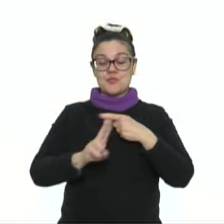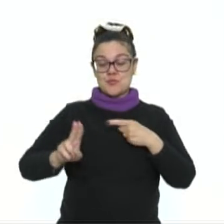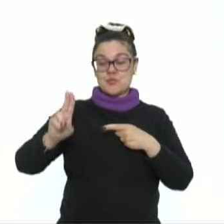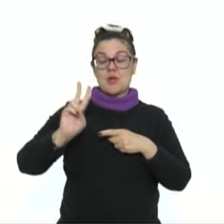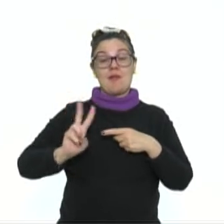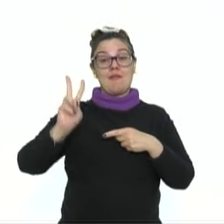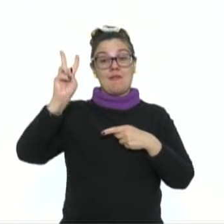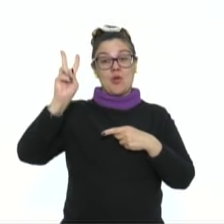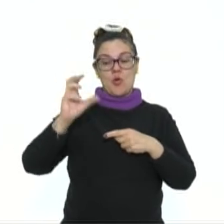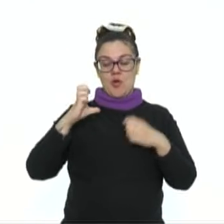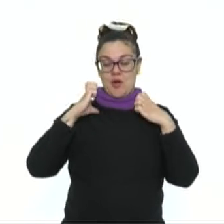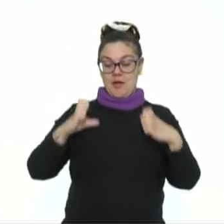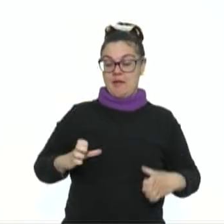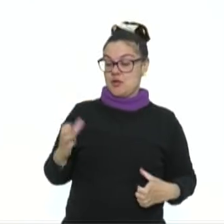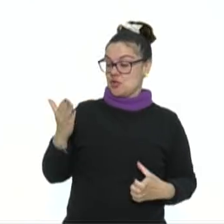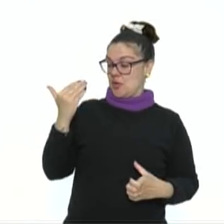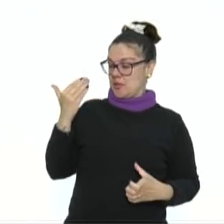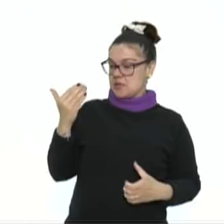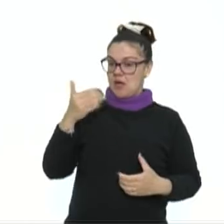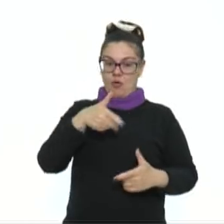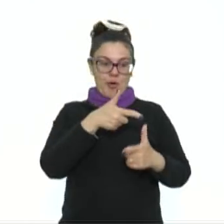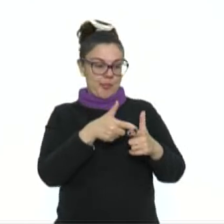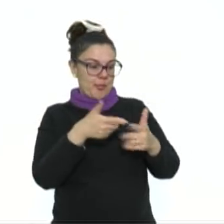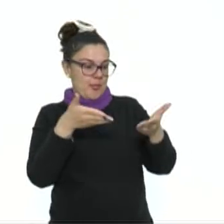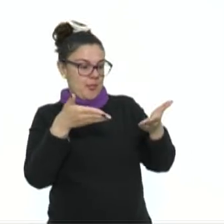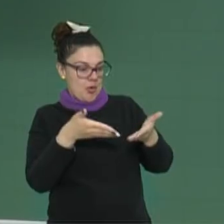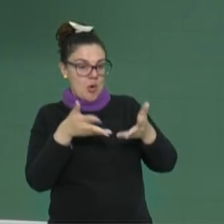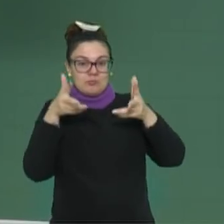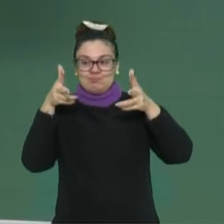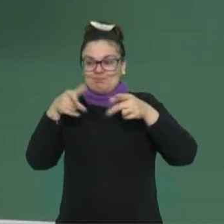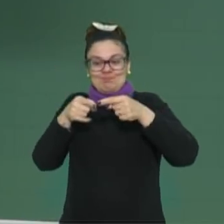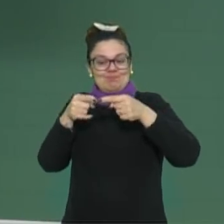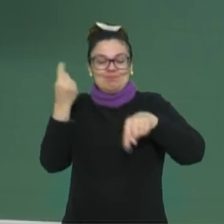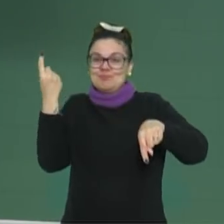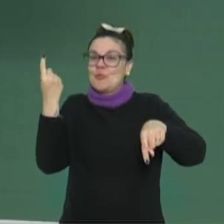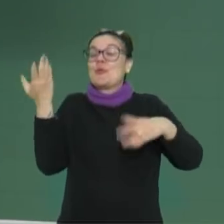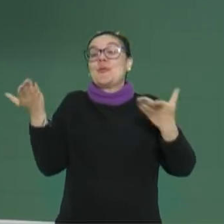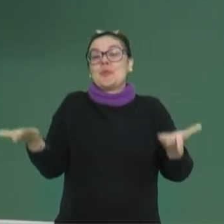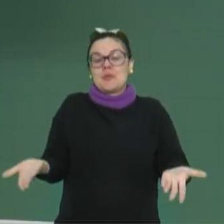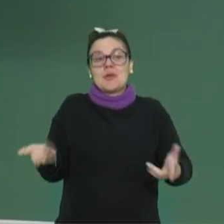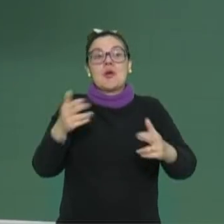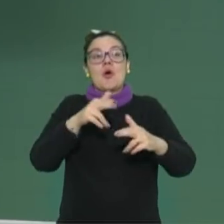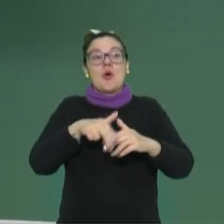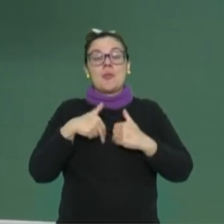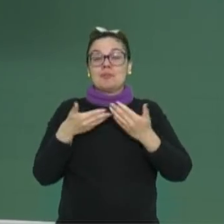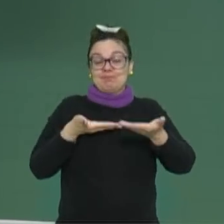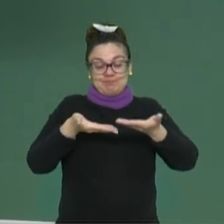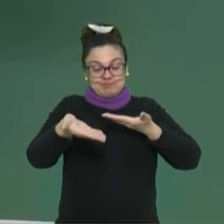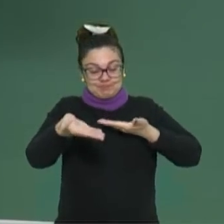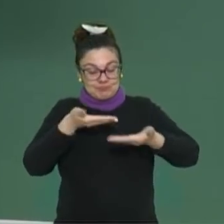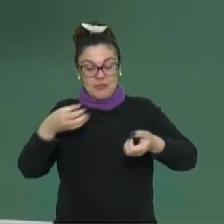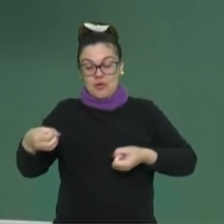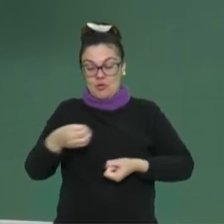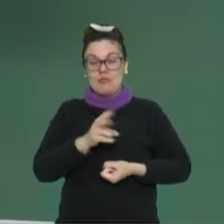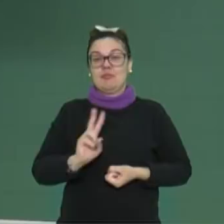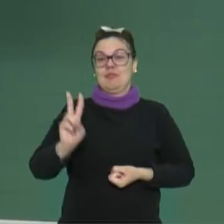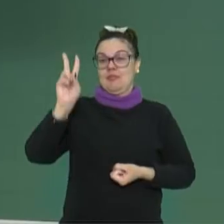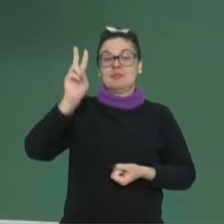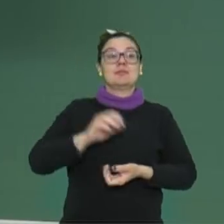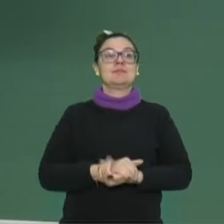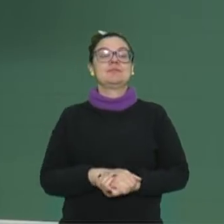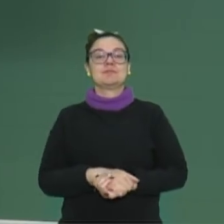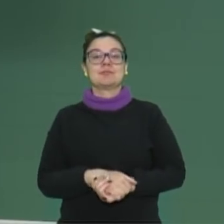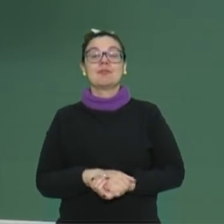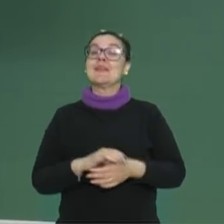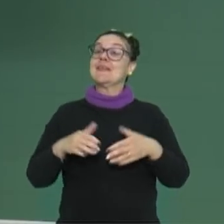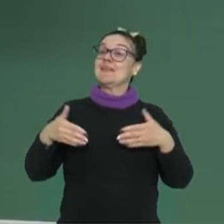da ética velha para responder as questões que surgiram agora. Elas não respondem mais, por isso, rediscutir os valores universais. Então, na